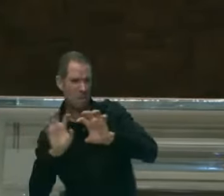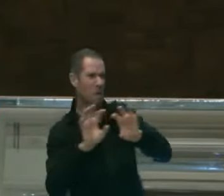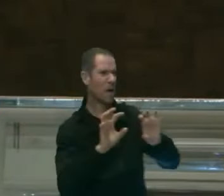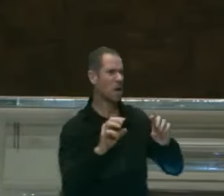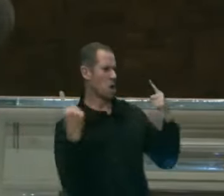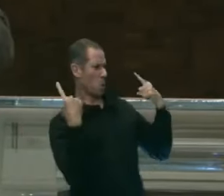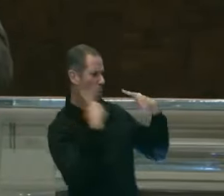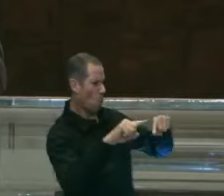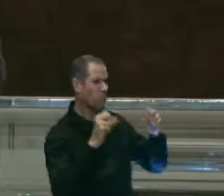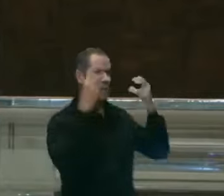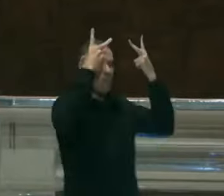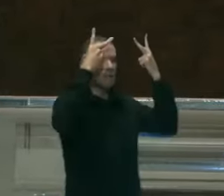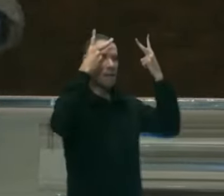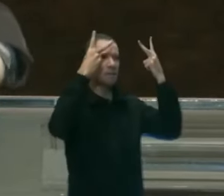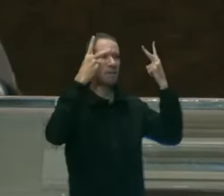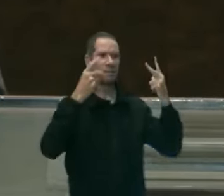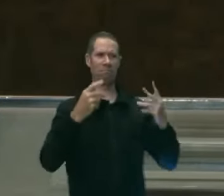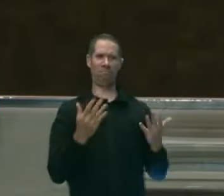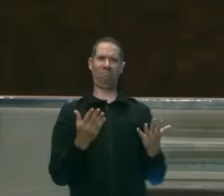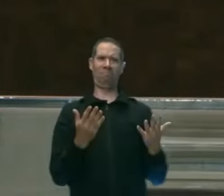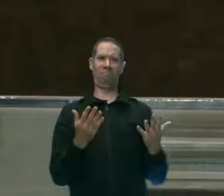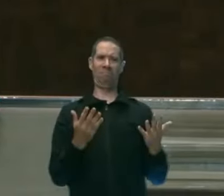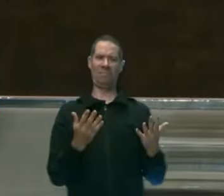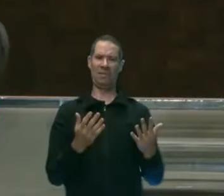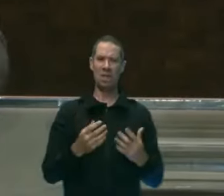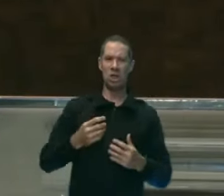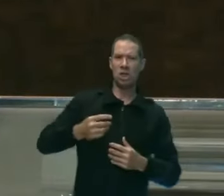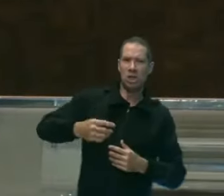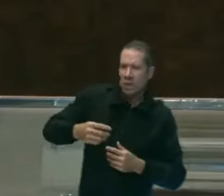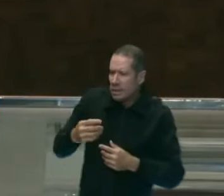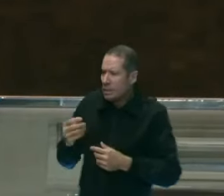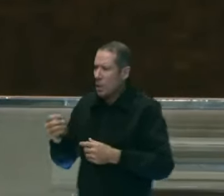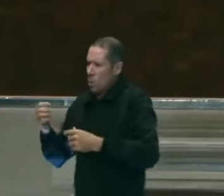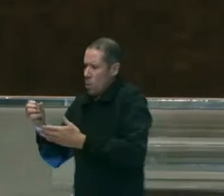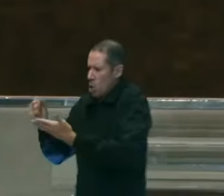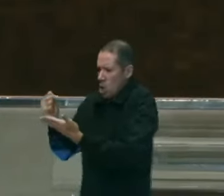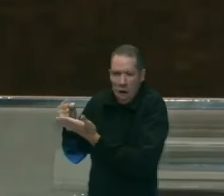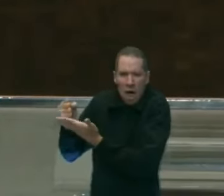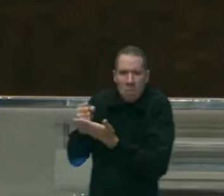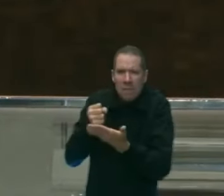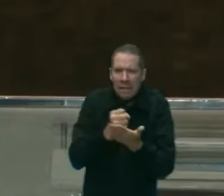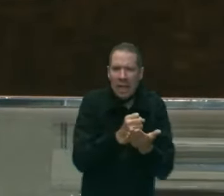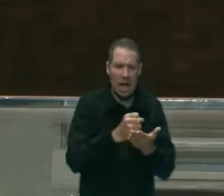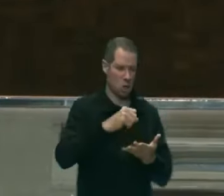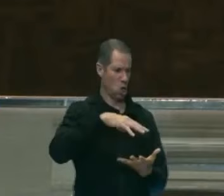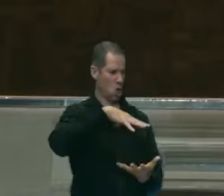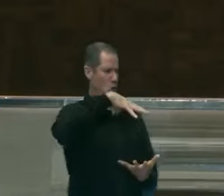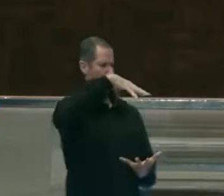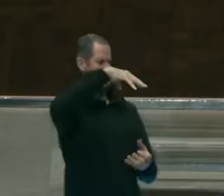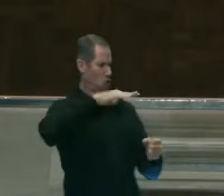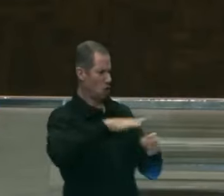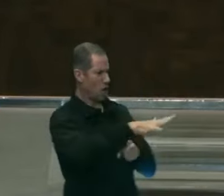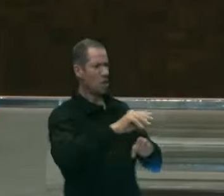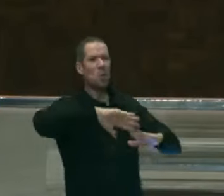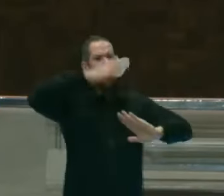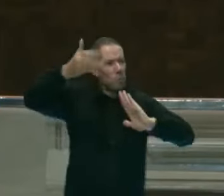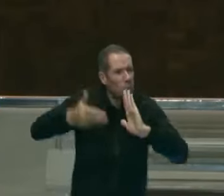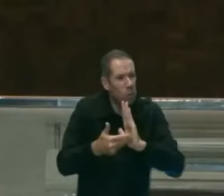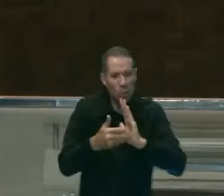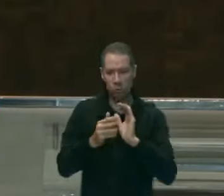contra Moisés. Eles estão ornamentados, bem aparados, com os incensários nas mãos, mas tudo